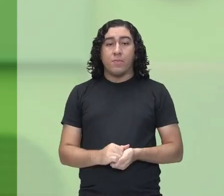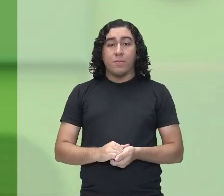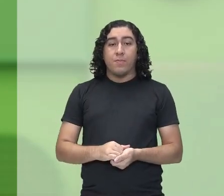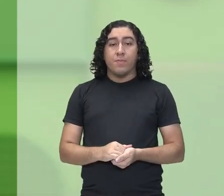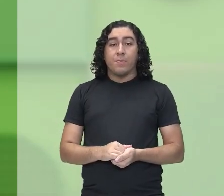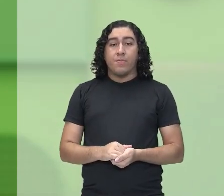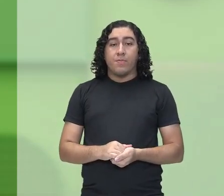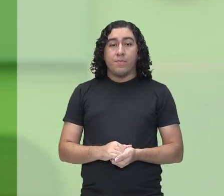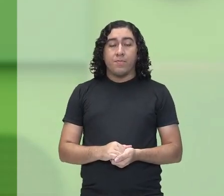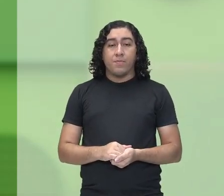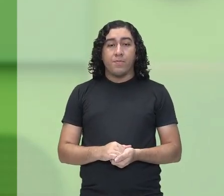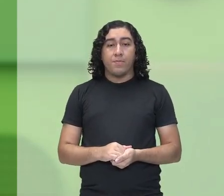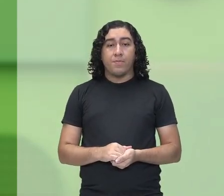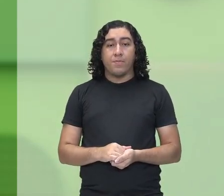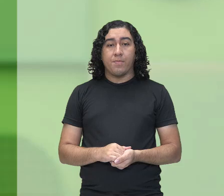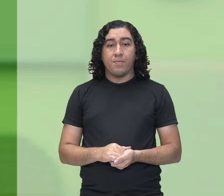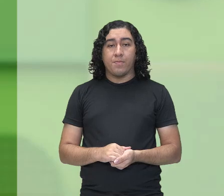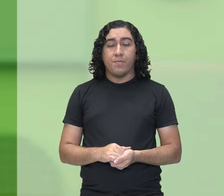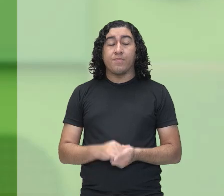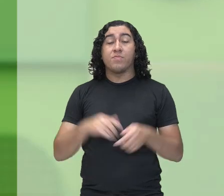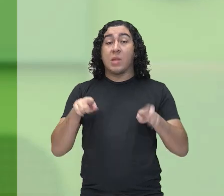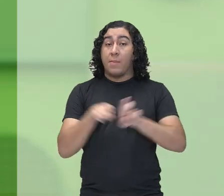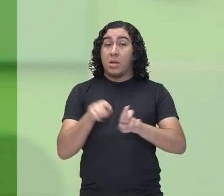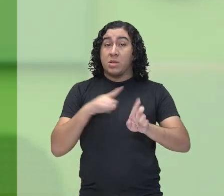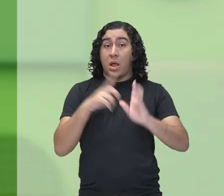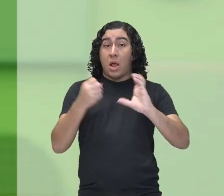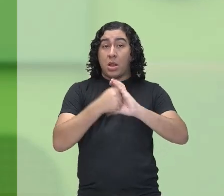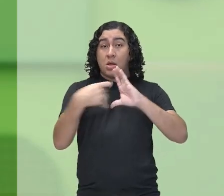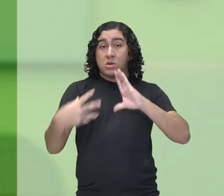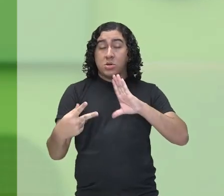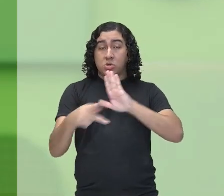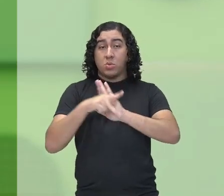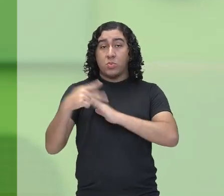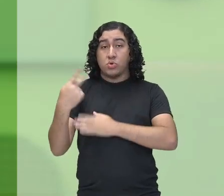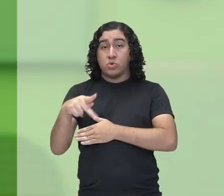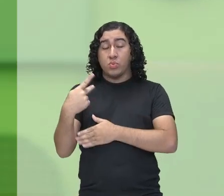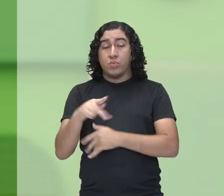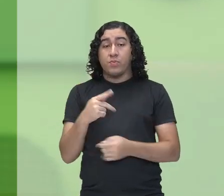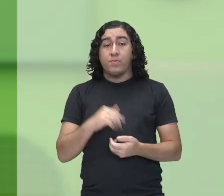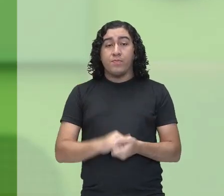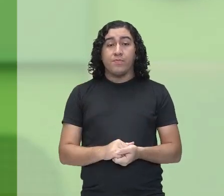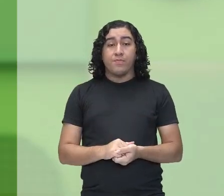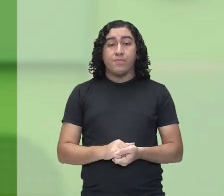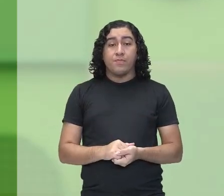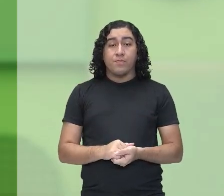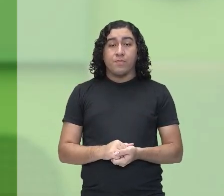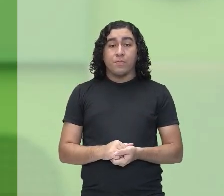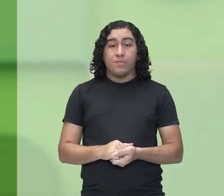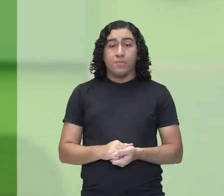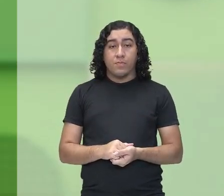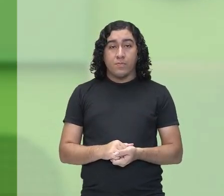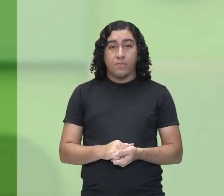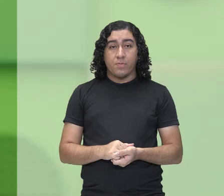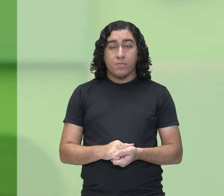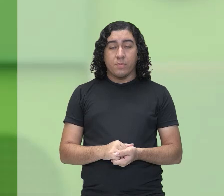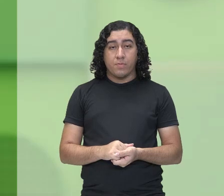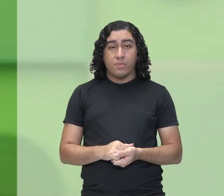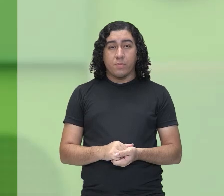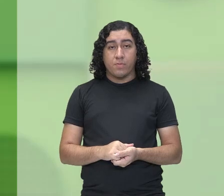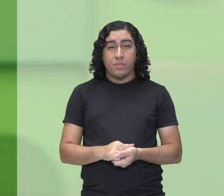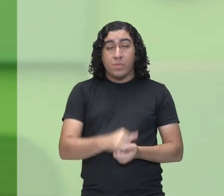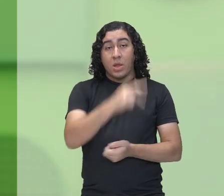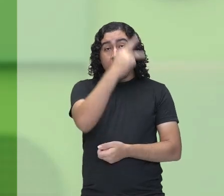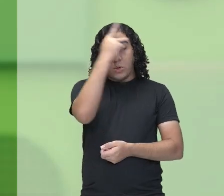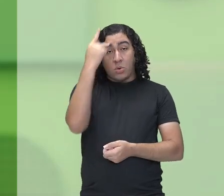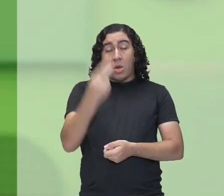e ali tem uma característica de um ecossistema. Quem mora nas margens de rios de